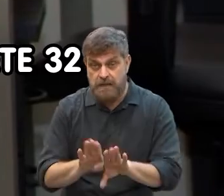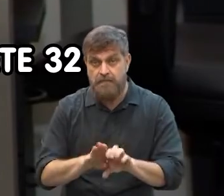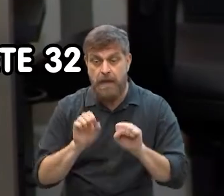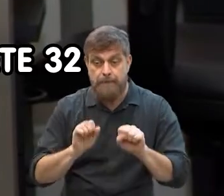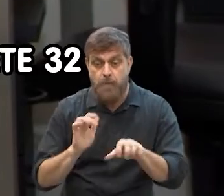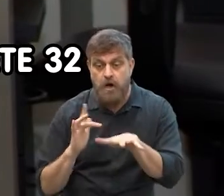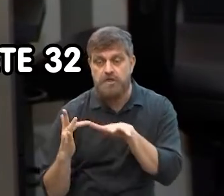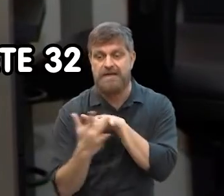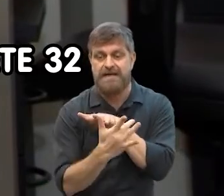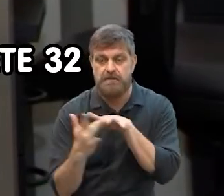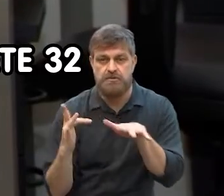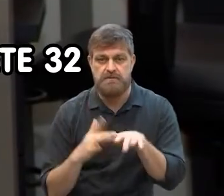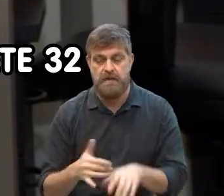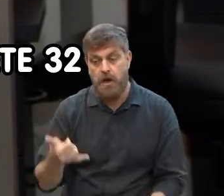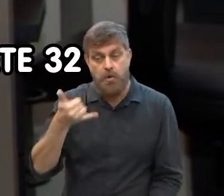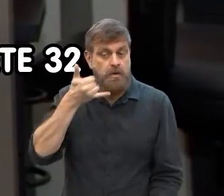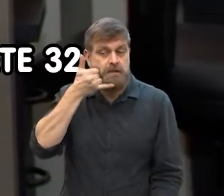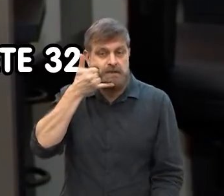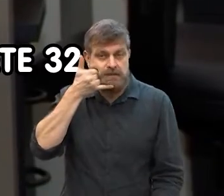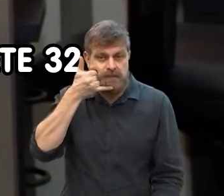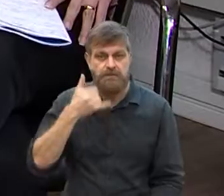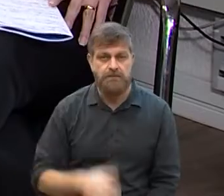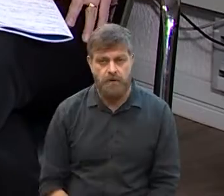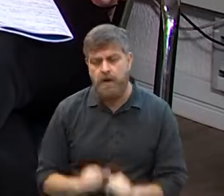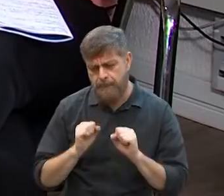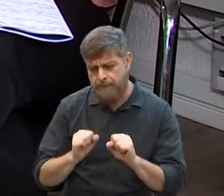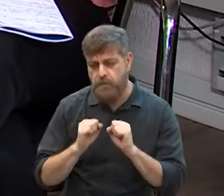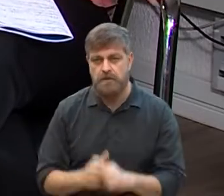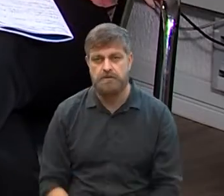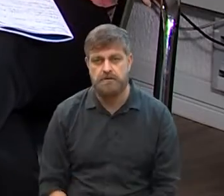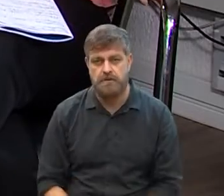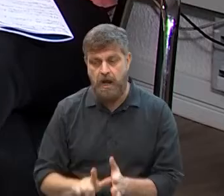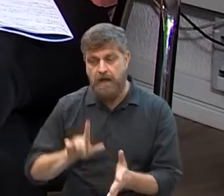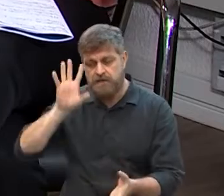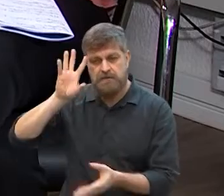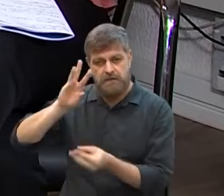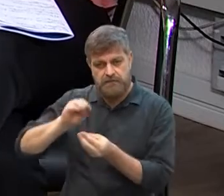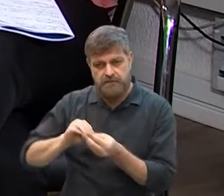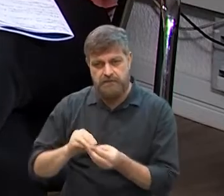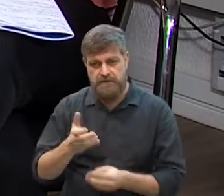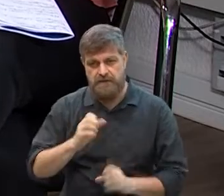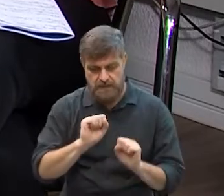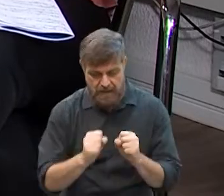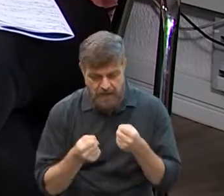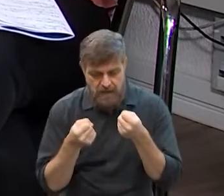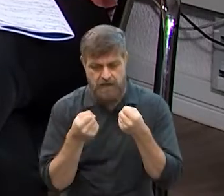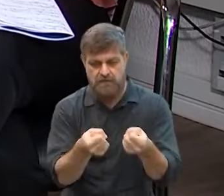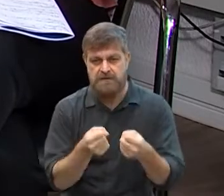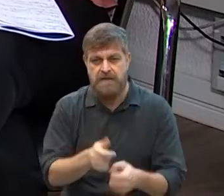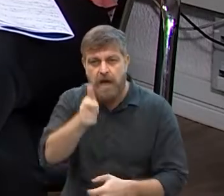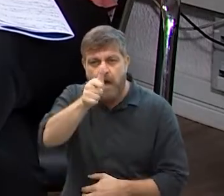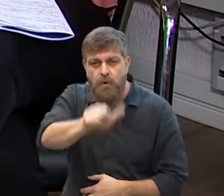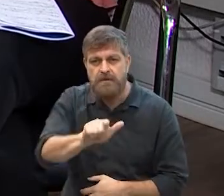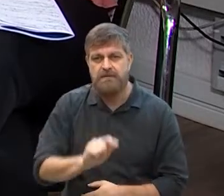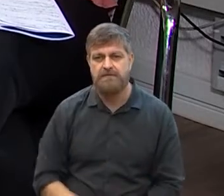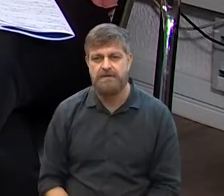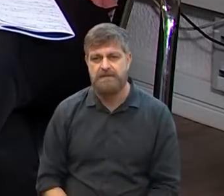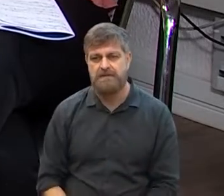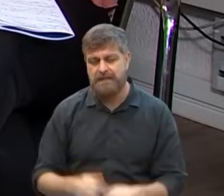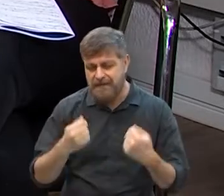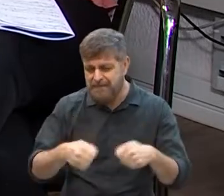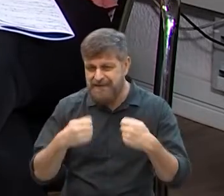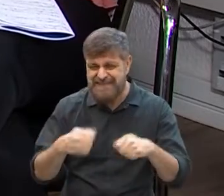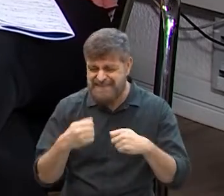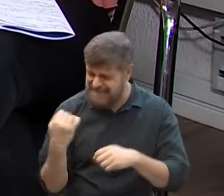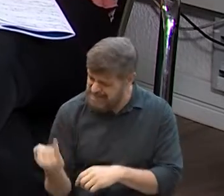pelas redes sociais e pelo telefone aqui da Câmara Municipal. Antes da gente encerrar, eu queria que o senhor reforçasse mais uma vez que é preciso,